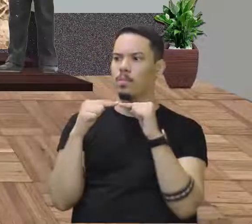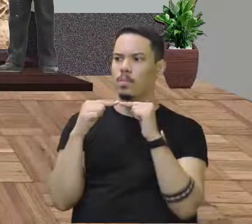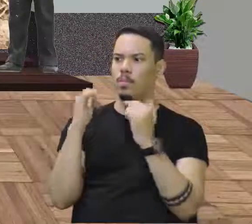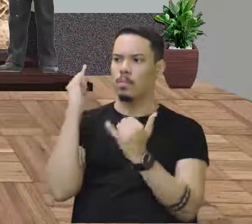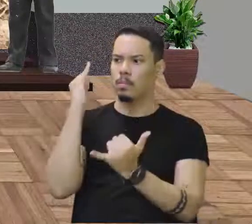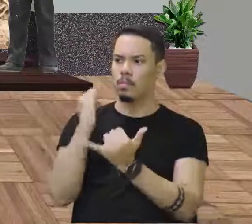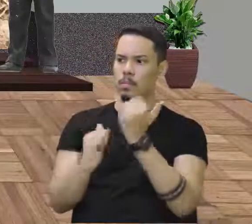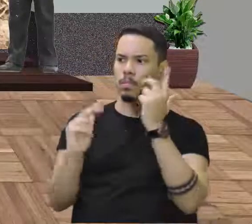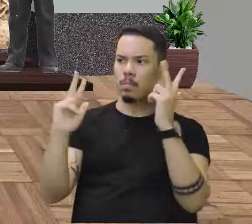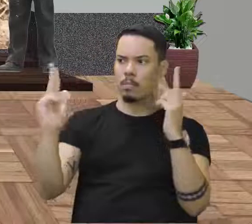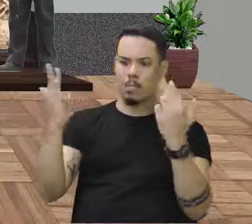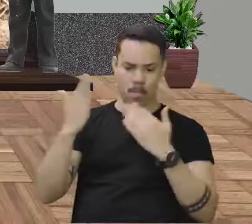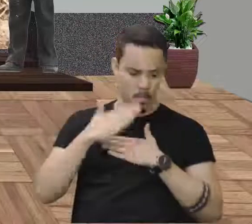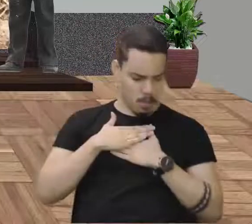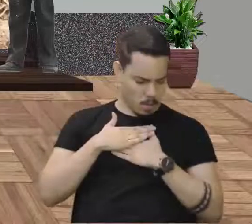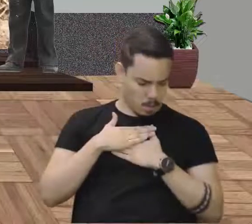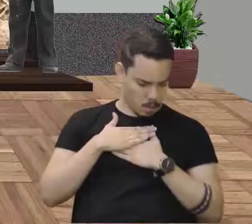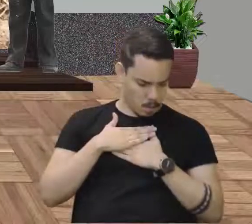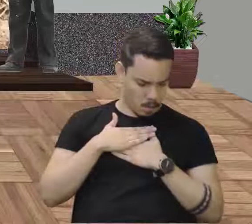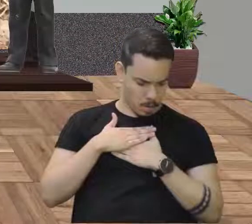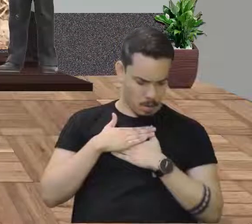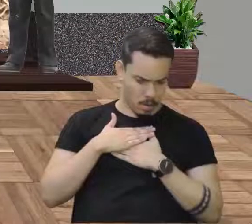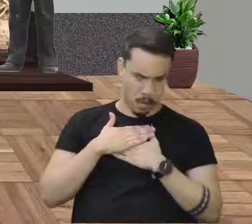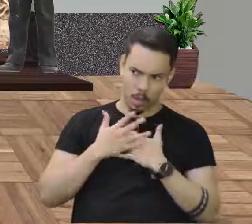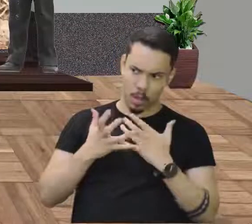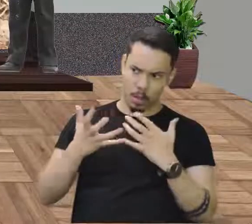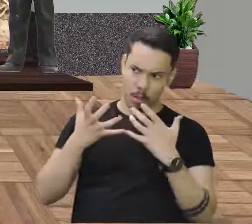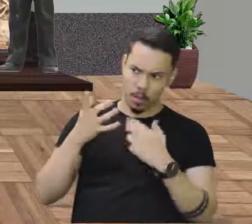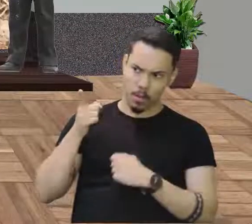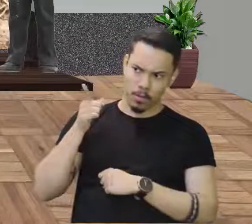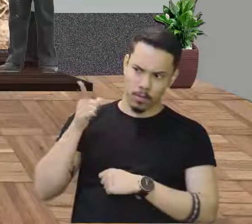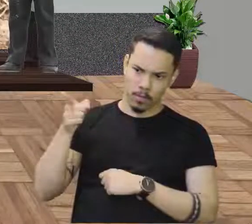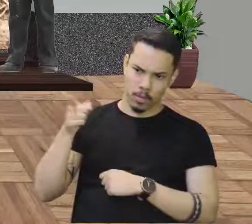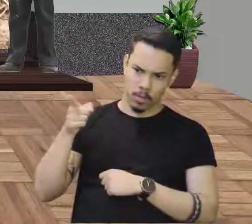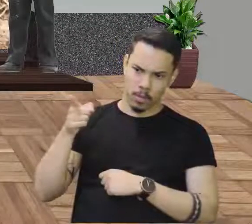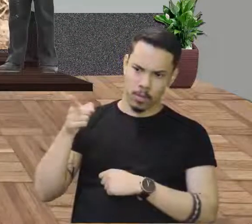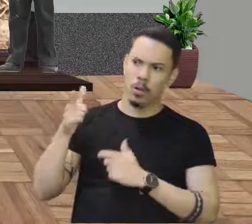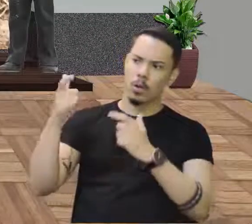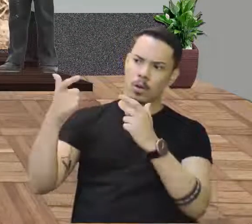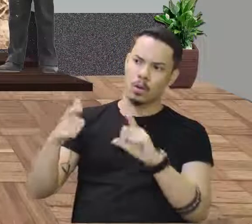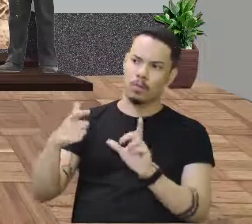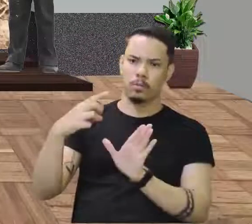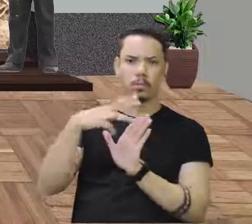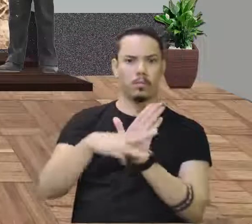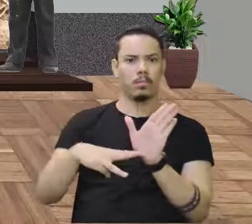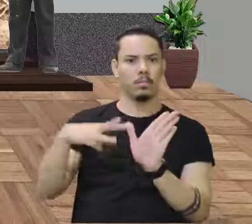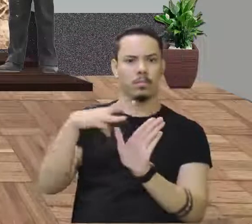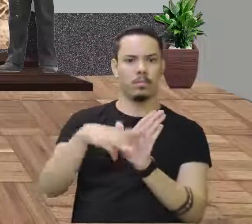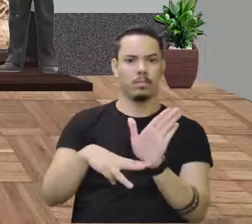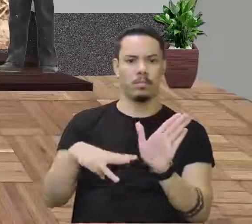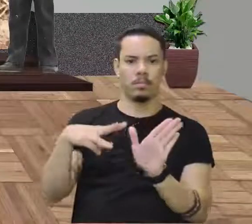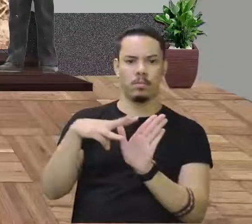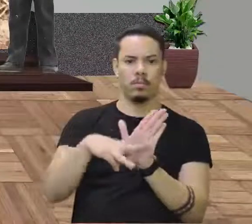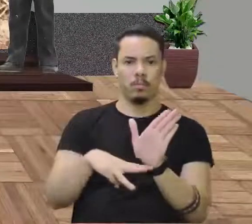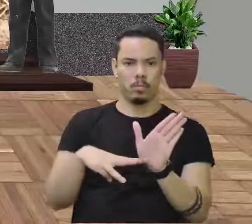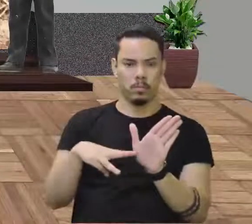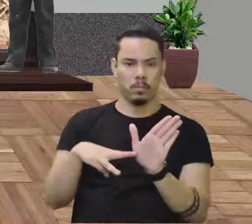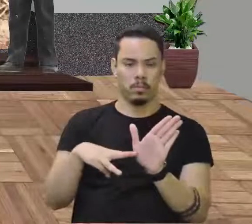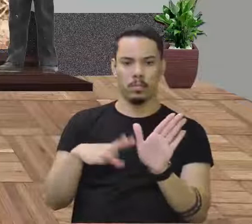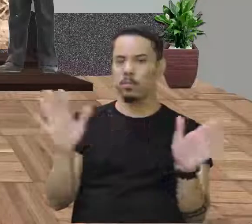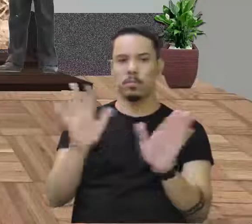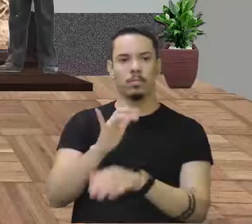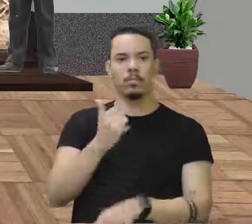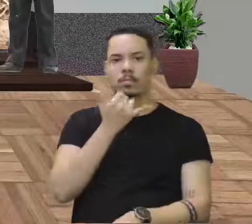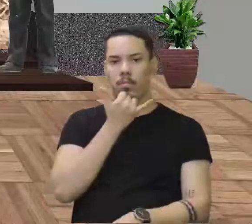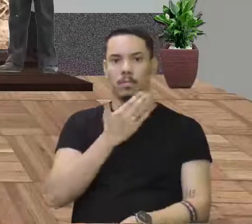parecido com o meu. Então eu quero você na estrada de ferro Madeira Mamoré, ou